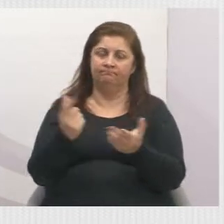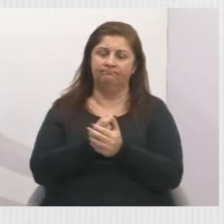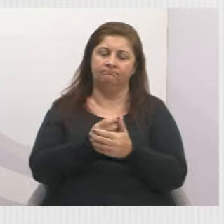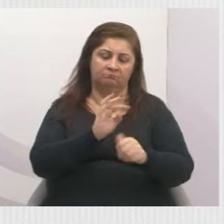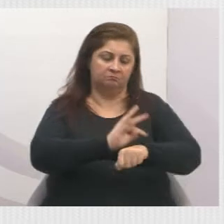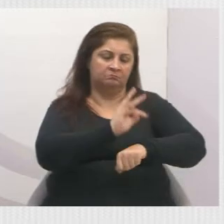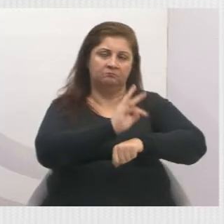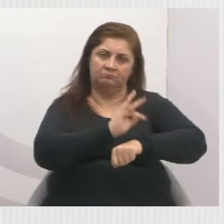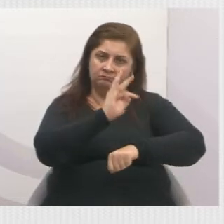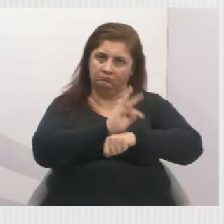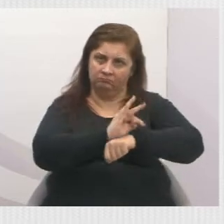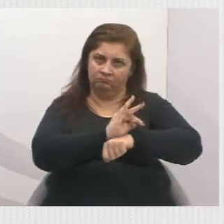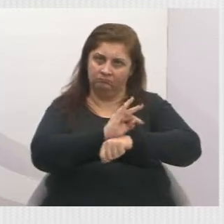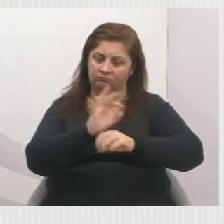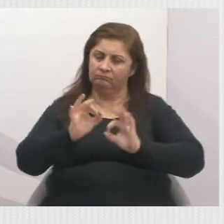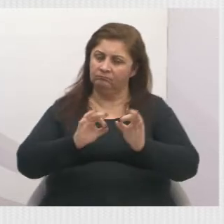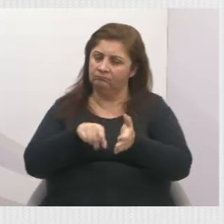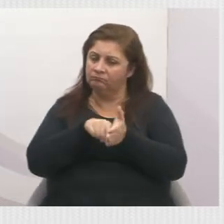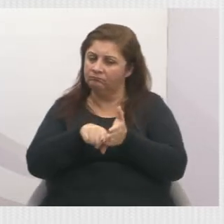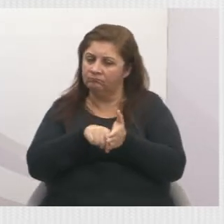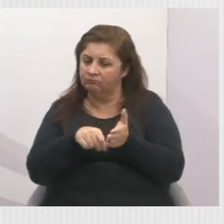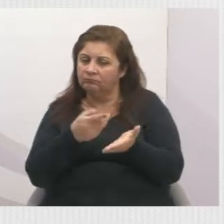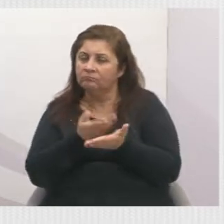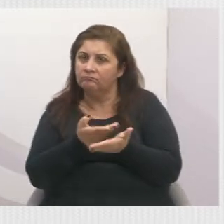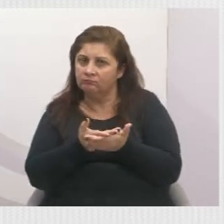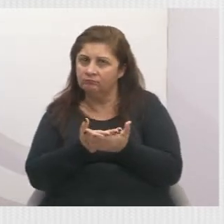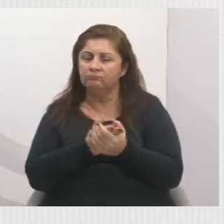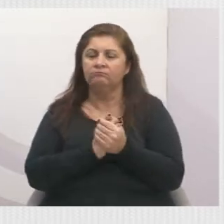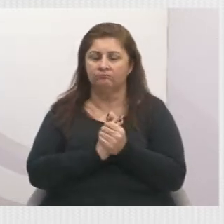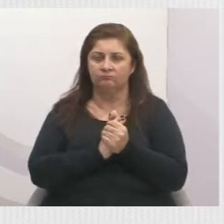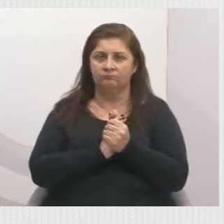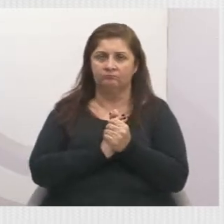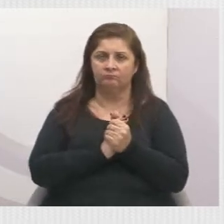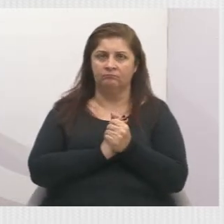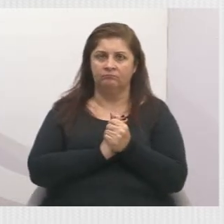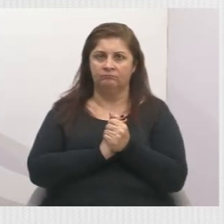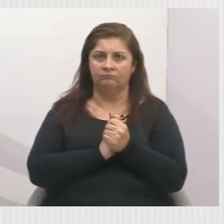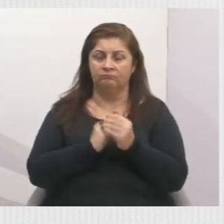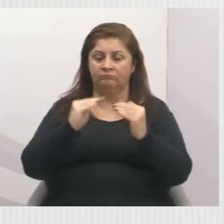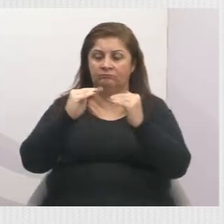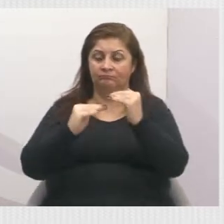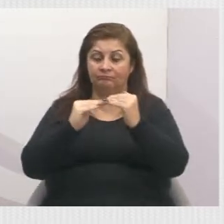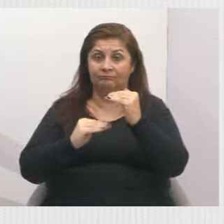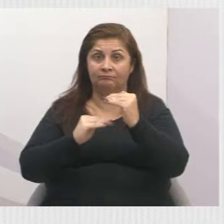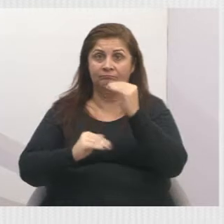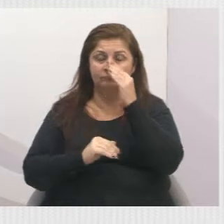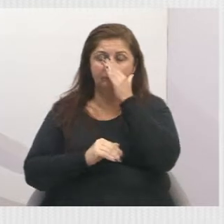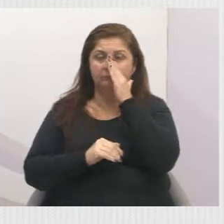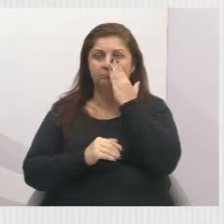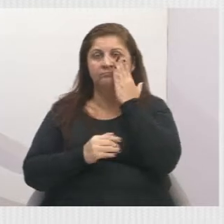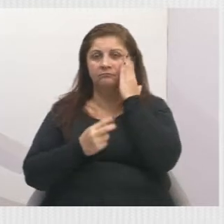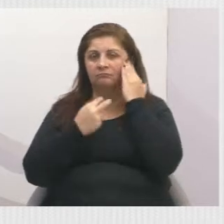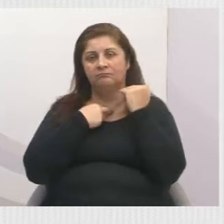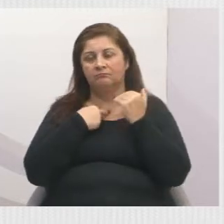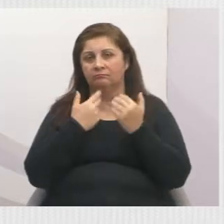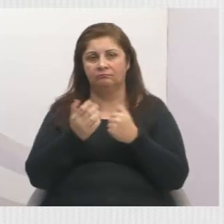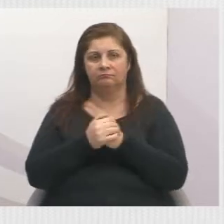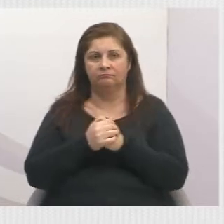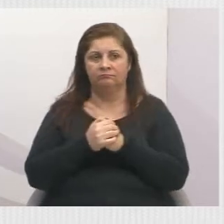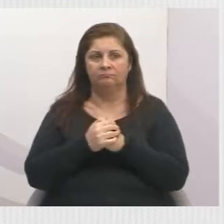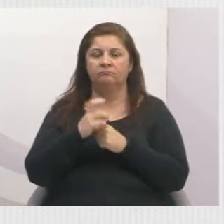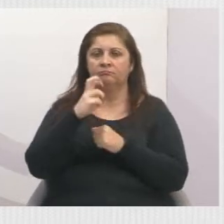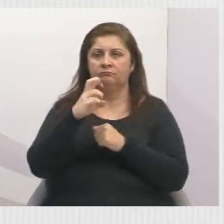técnico que fez o cálculo atuarial, abaixar muito abaixo disso, portanto, deixamos